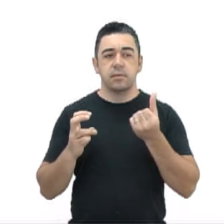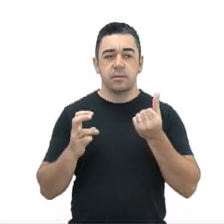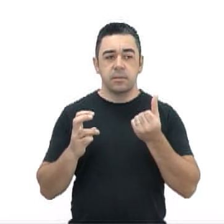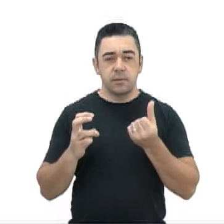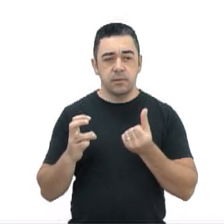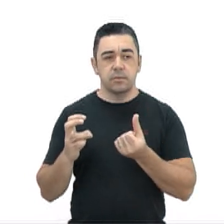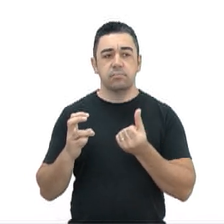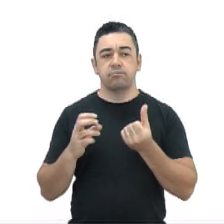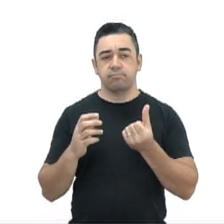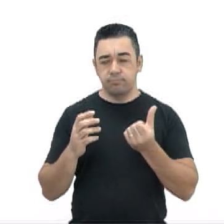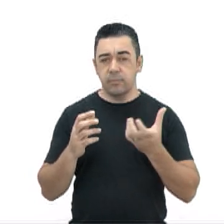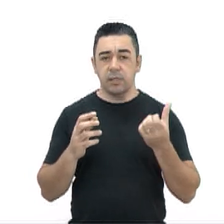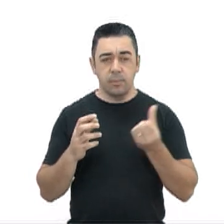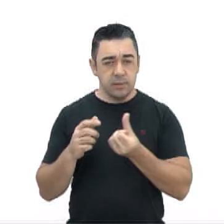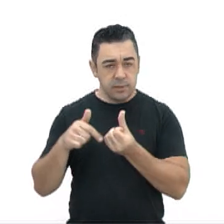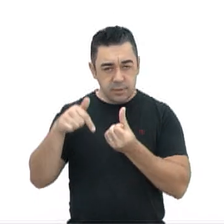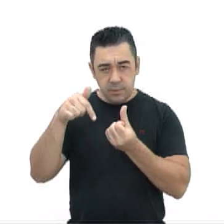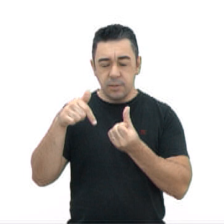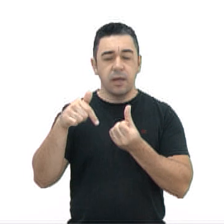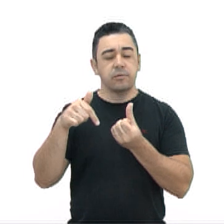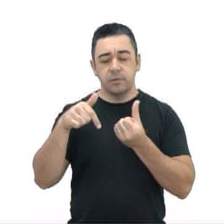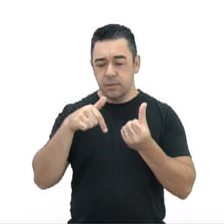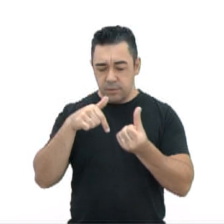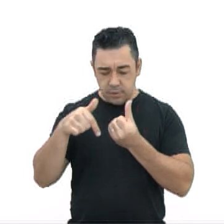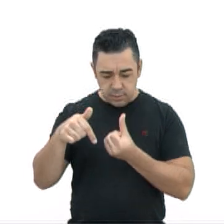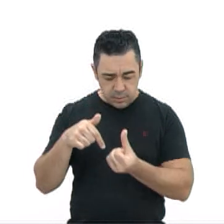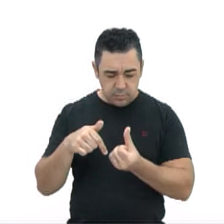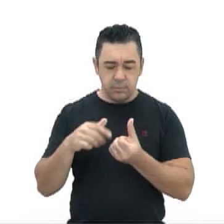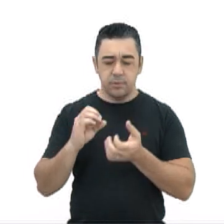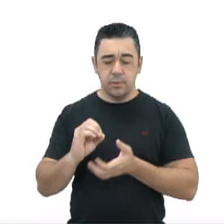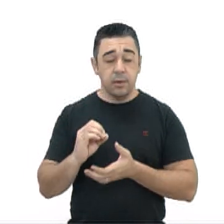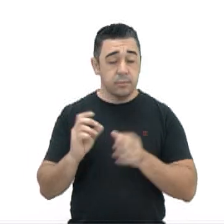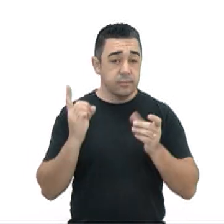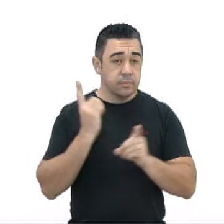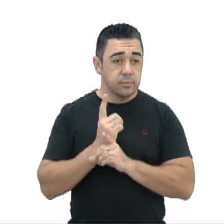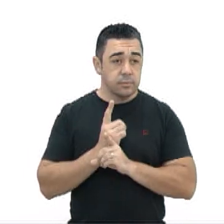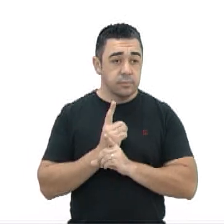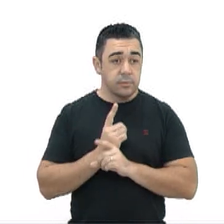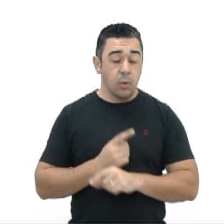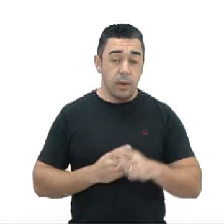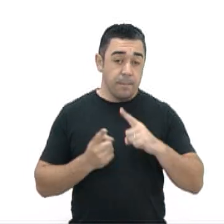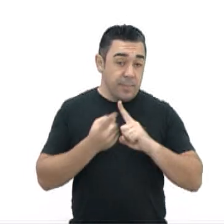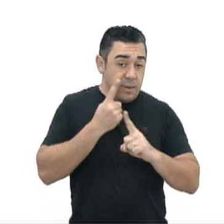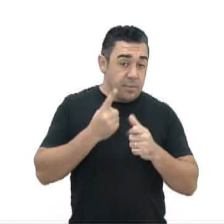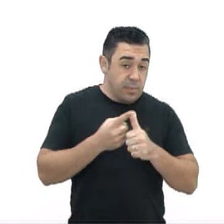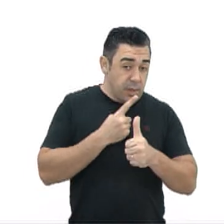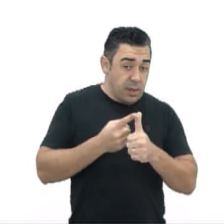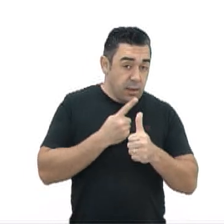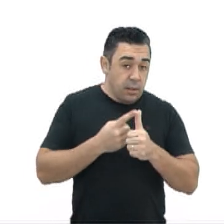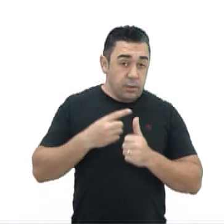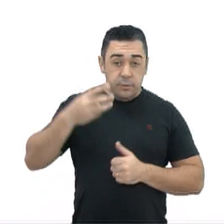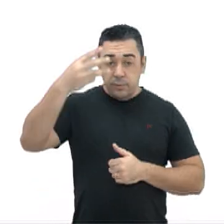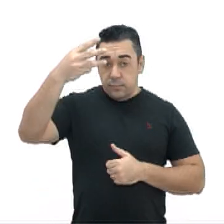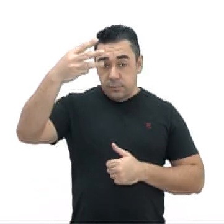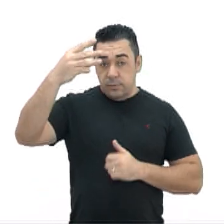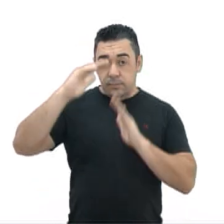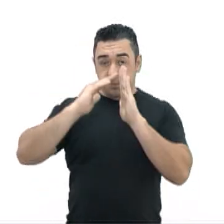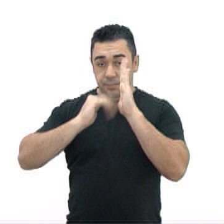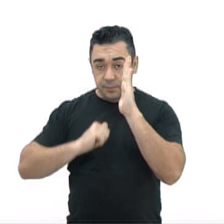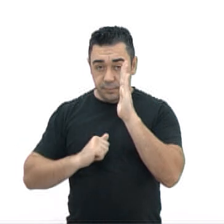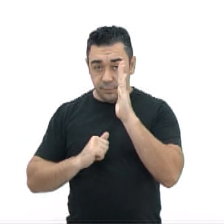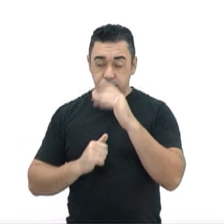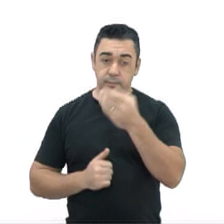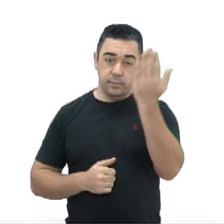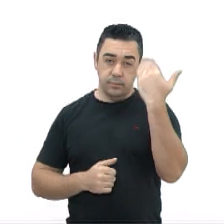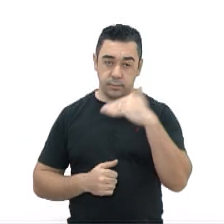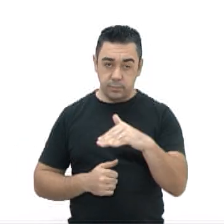132. Menos 65, 67, menos 67, 0. Então, na primeira leva, foram 3 subtrações.